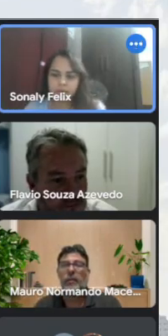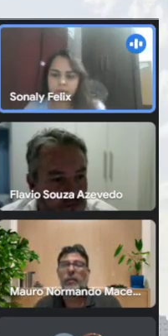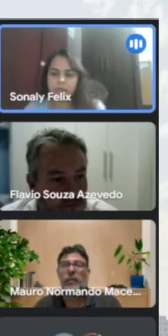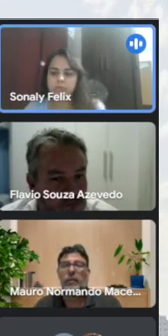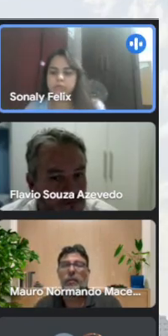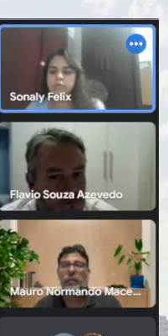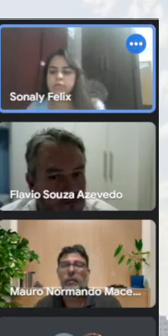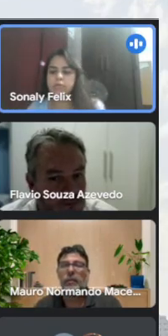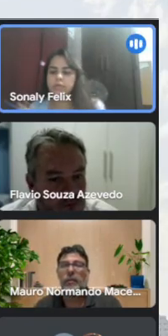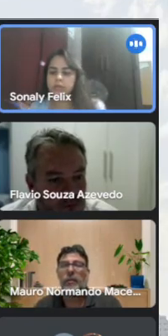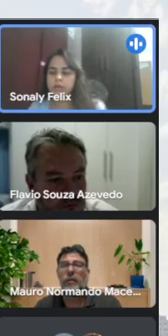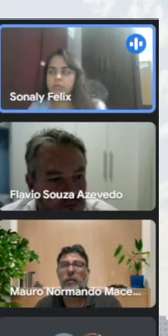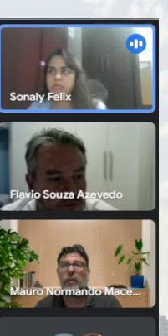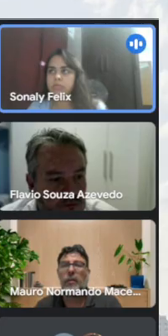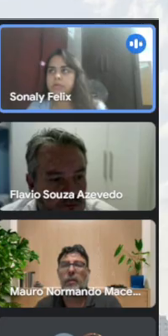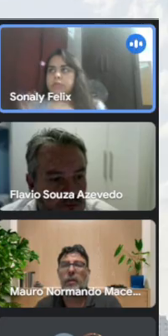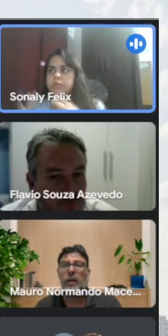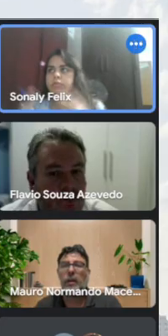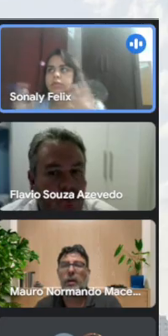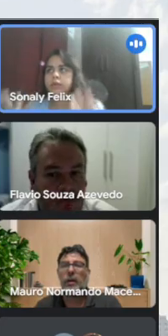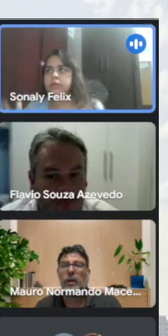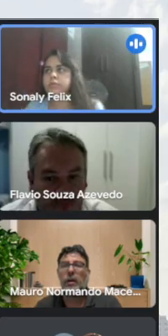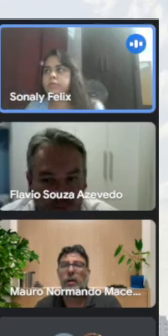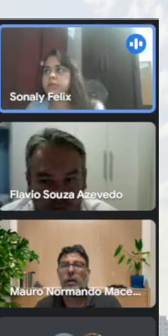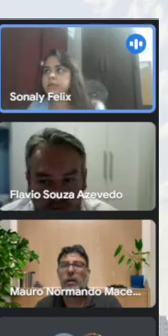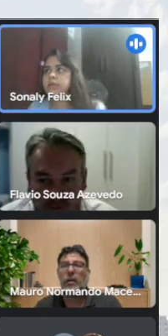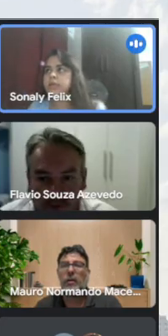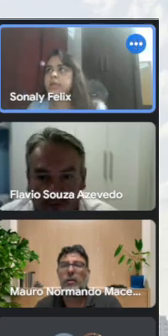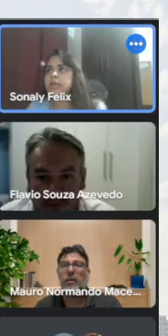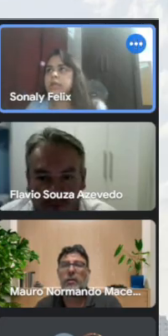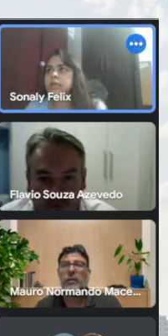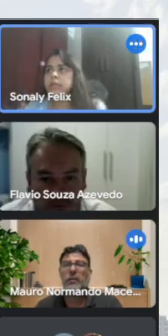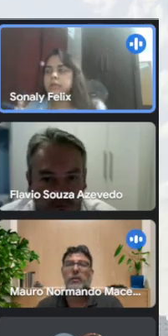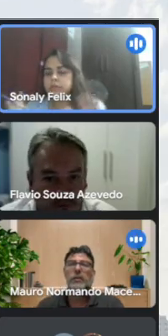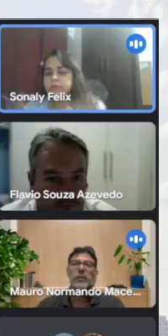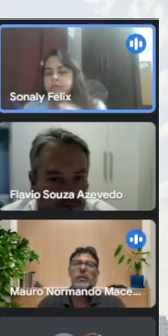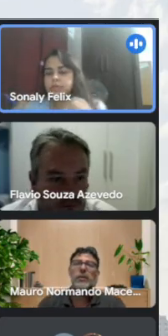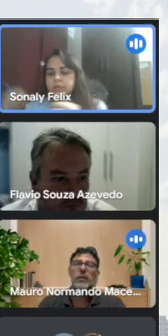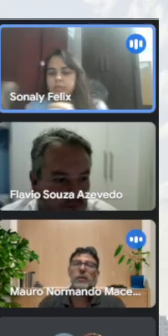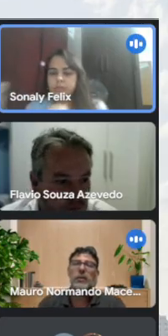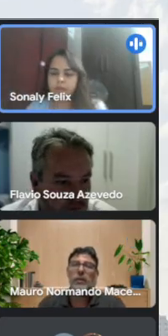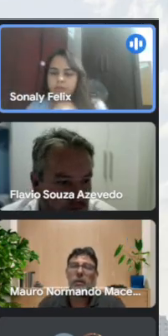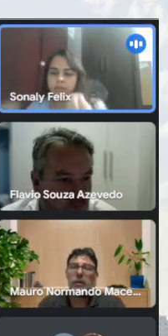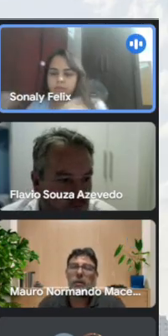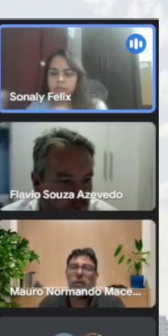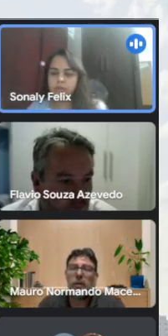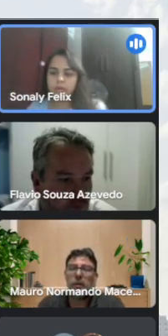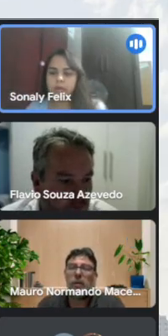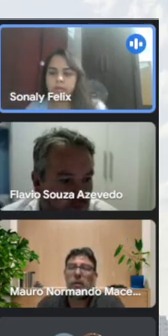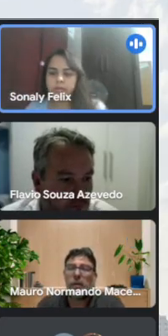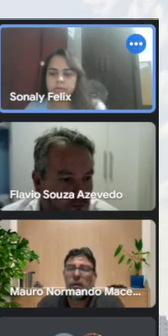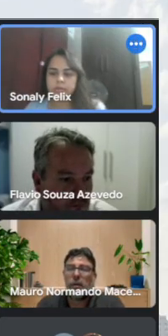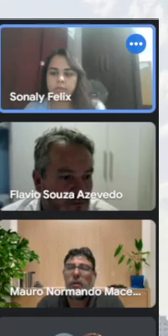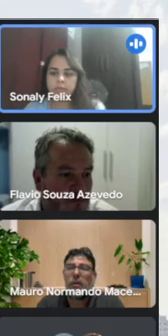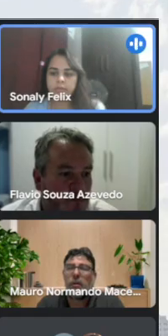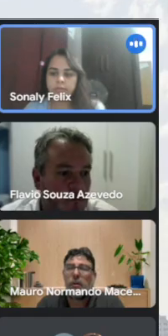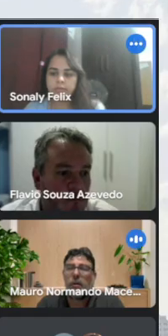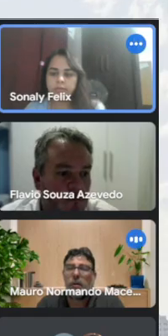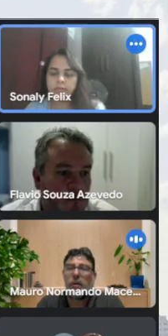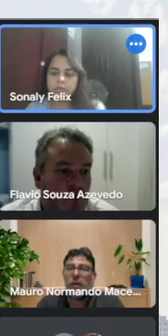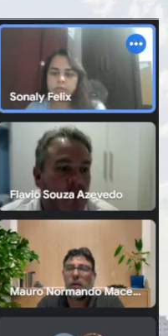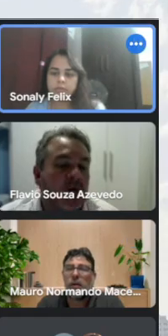para esse caso, se o senhor tem algum conhecimento quanto a isso de sistemas aplicados em outros locais,